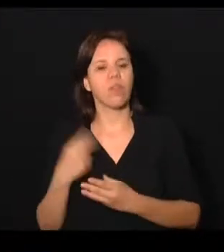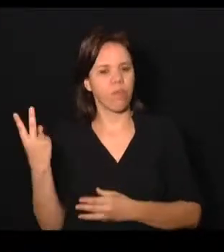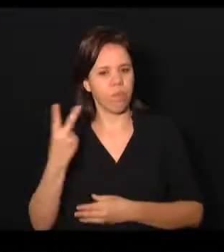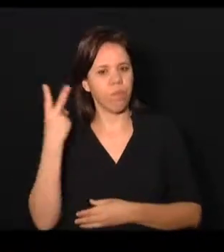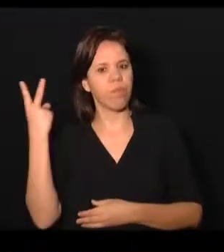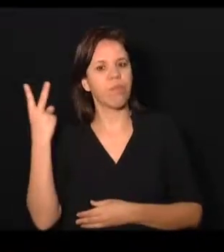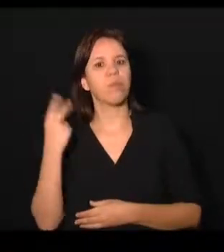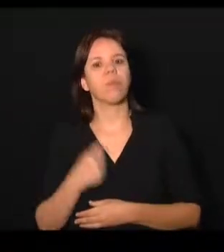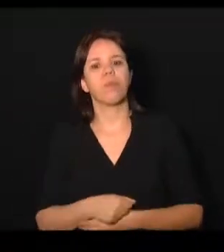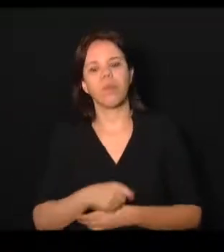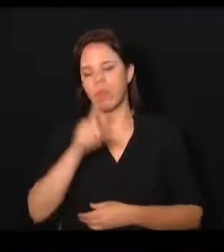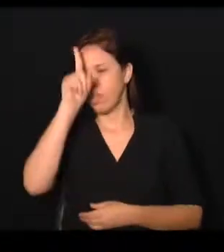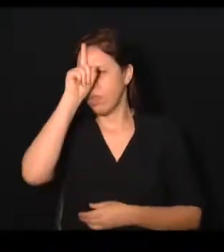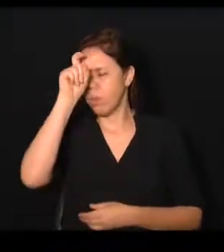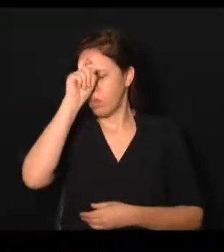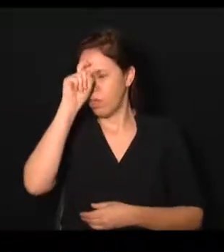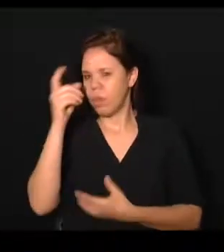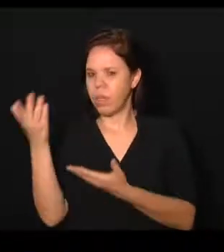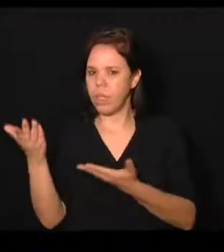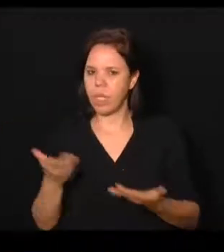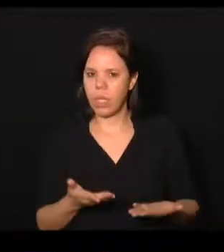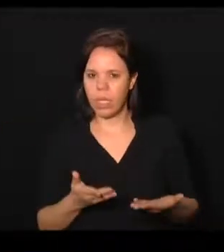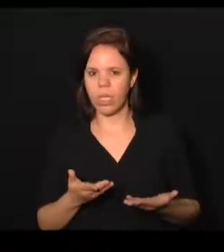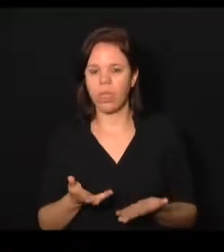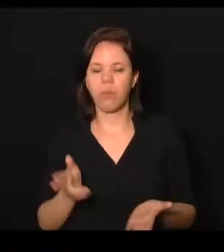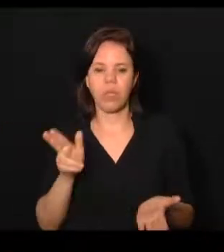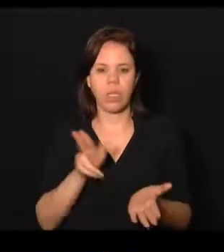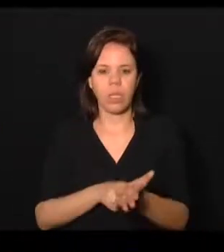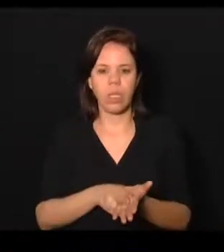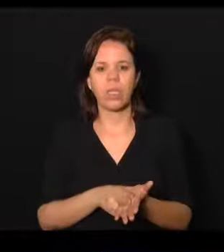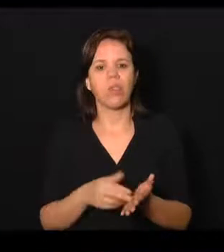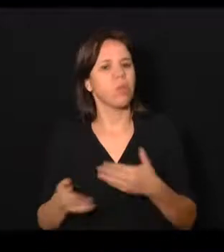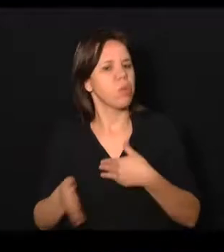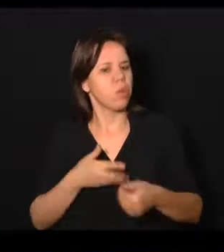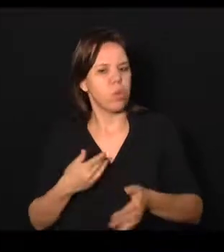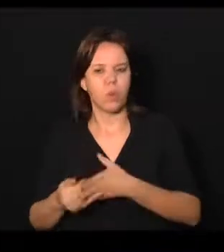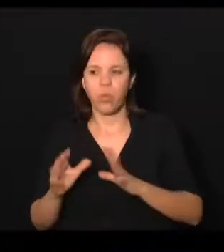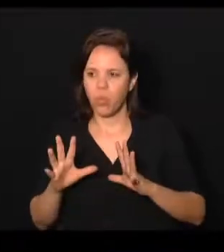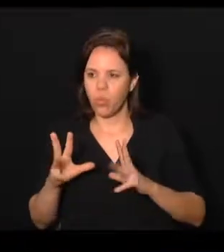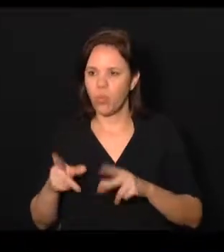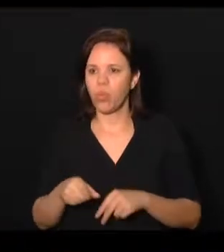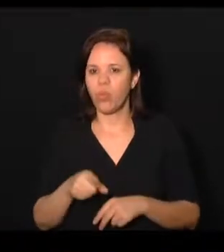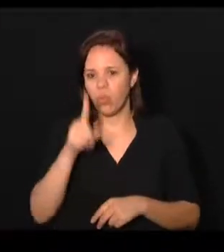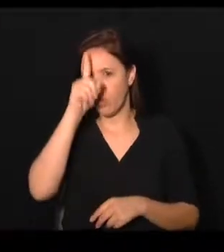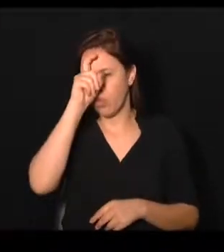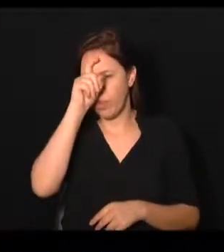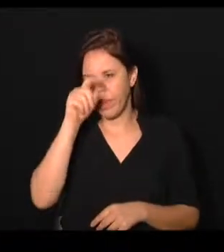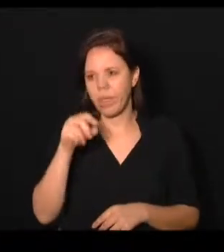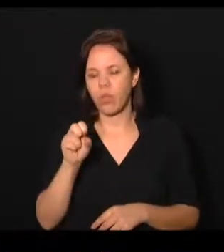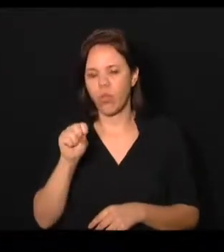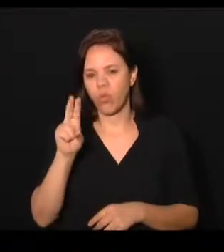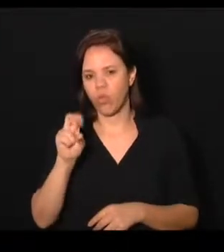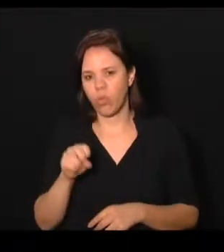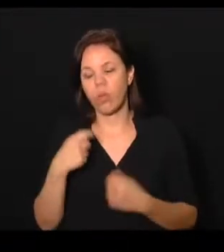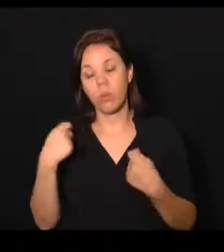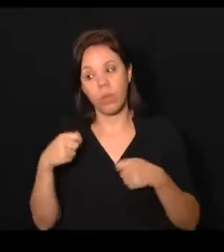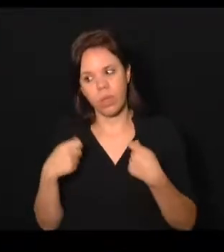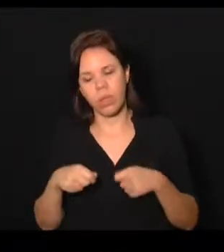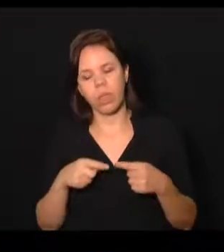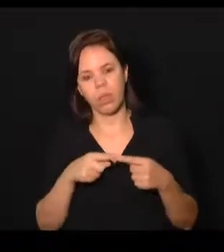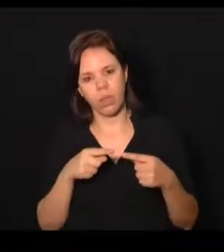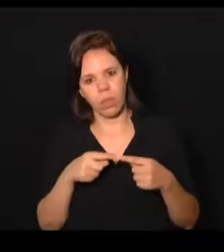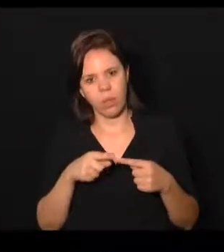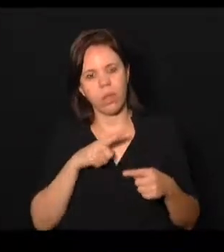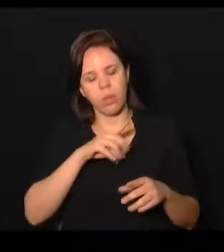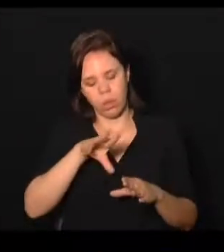que o hospital recebe por internação, todo e qualquer paciente SUS, já vem embutido aquilo que ele precisa ou precisará,